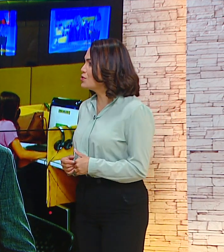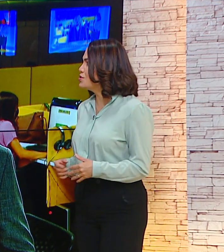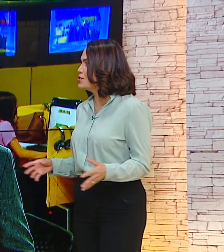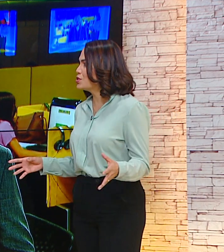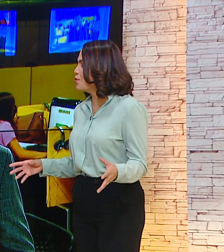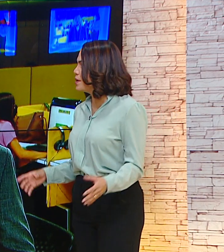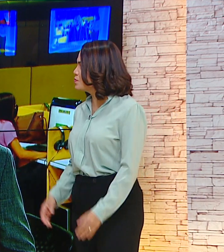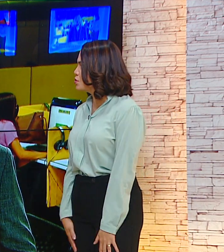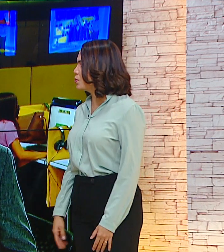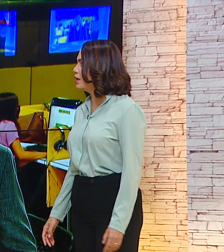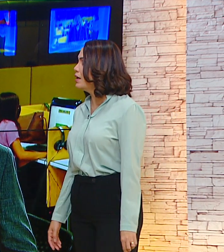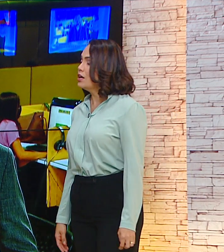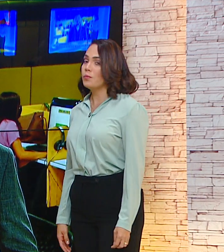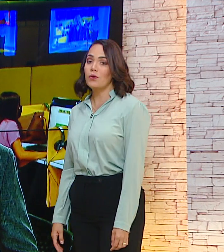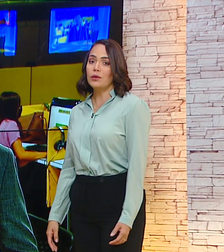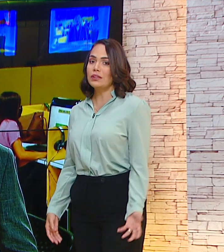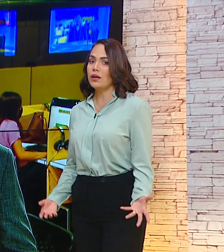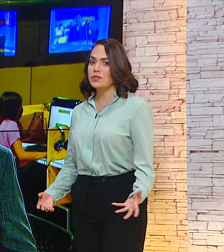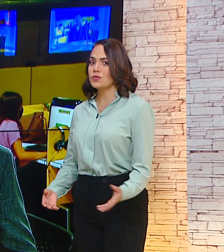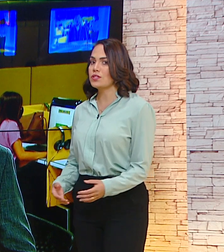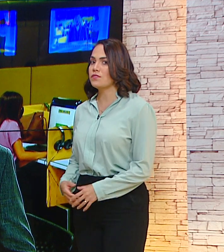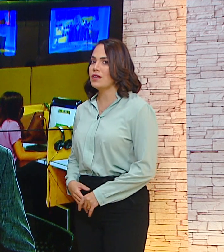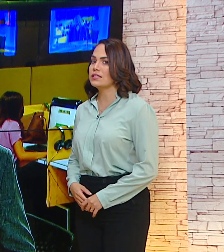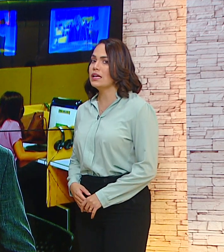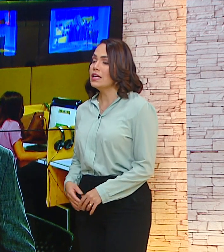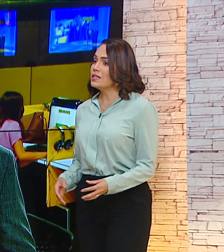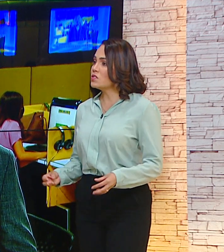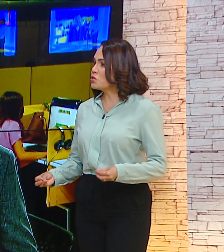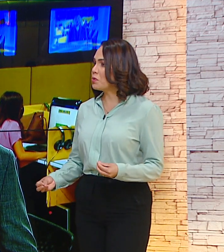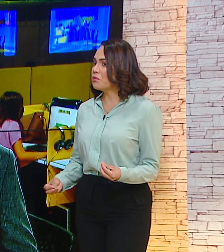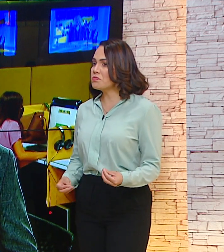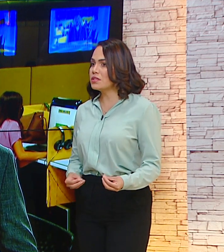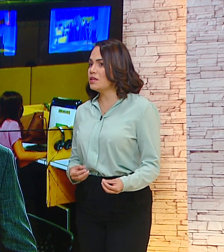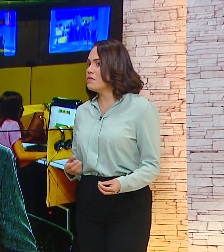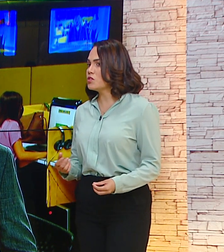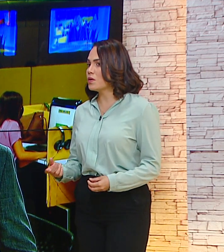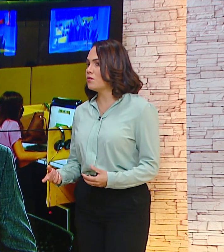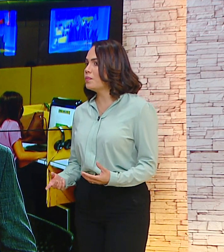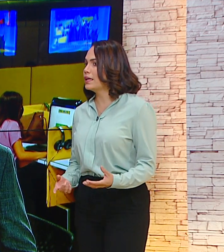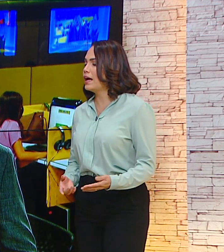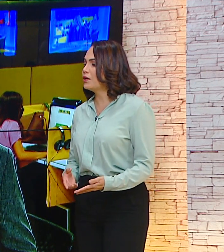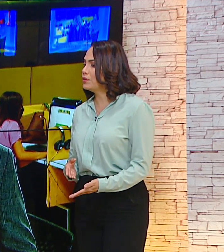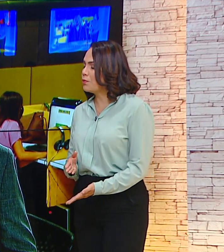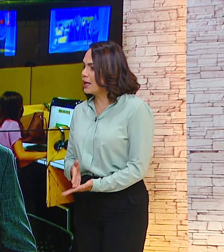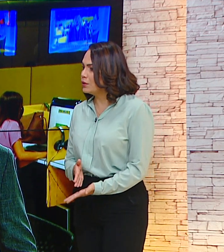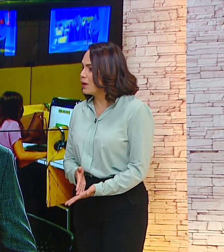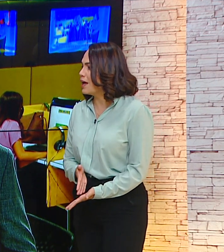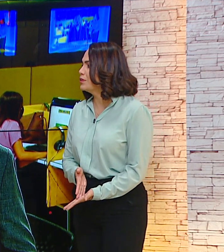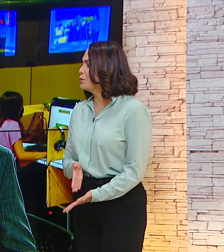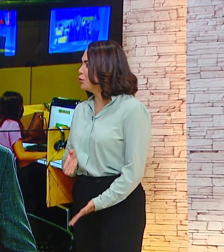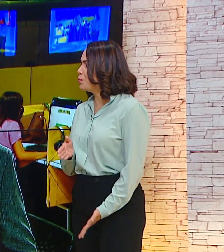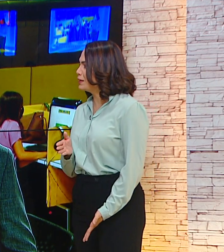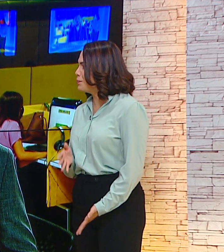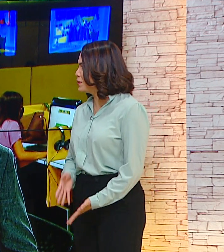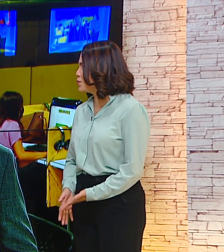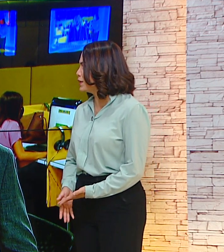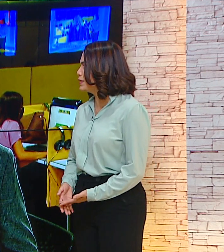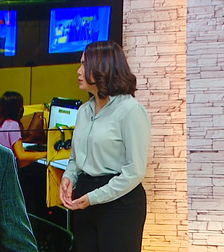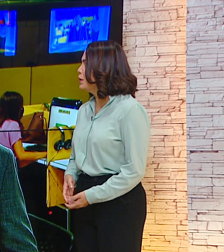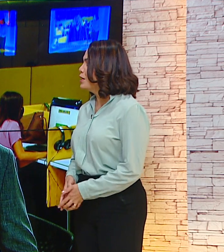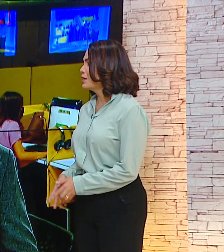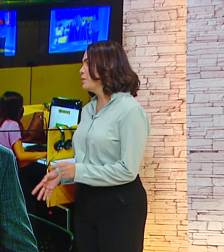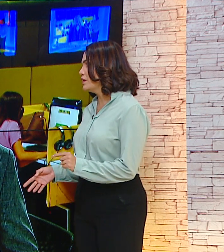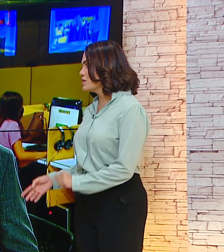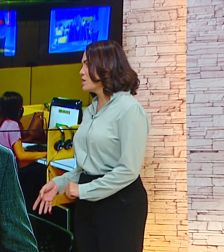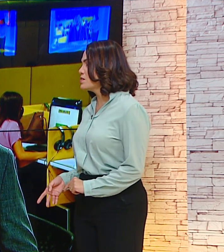Muita gente desistiu mesmo de estudar por não ter condições de fazer e às vezes por não conseguir mesmo acompanhar, não ter alguém ali do lado o tempo todo para estar